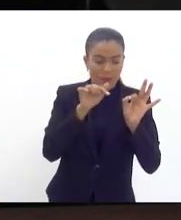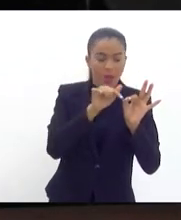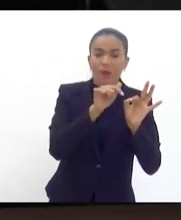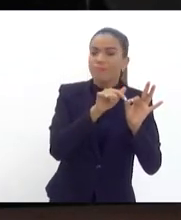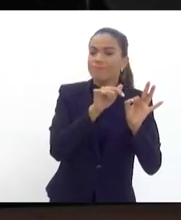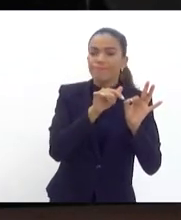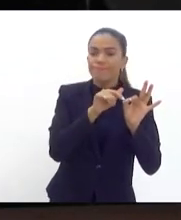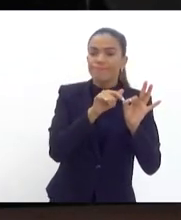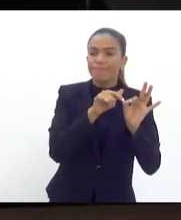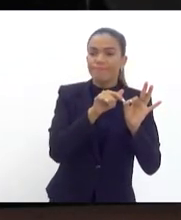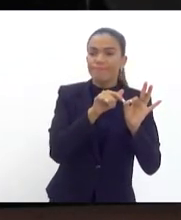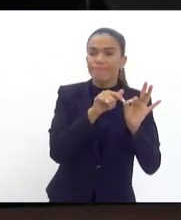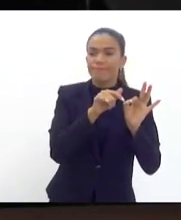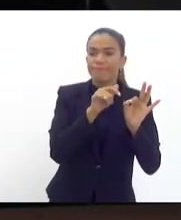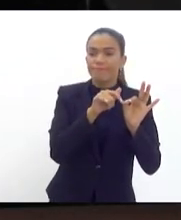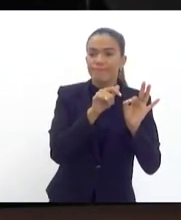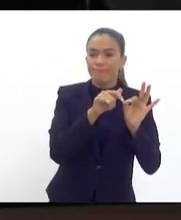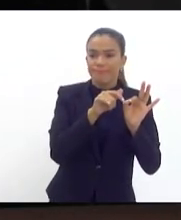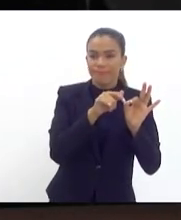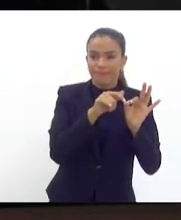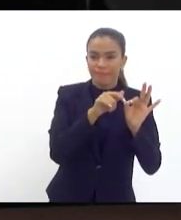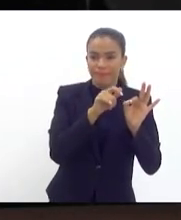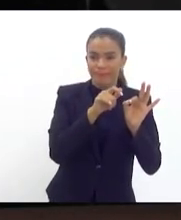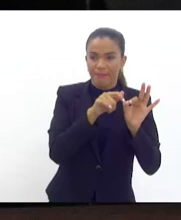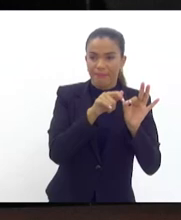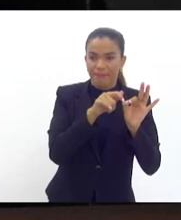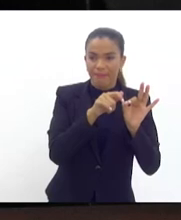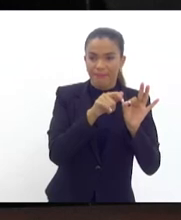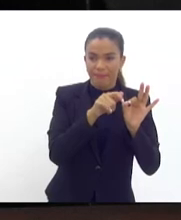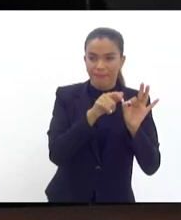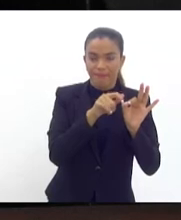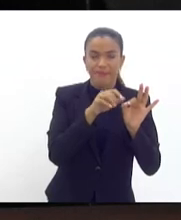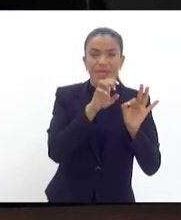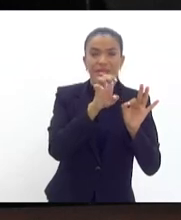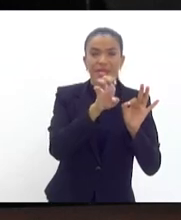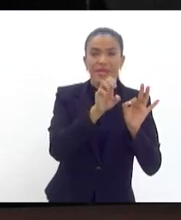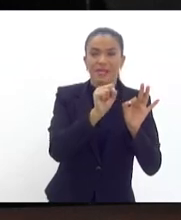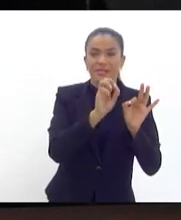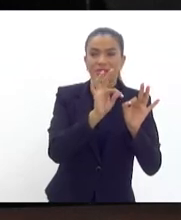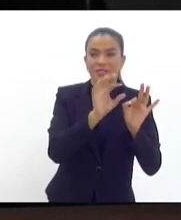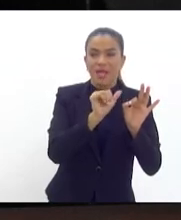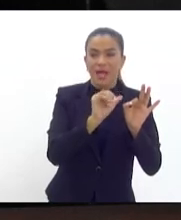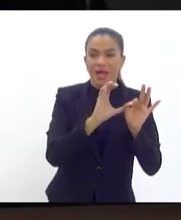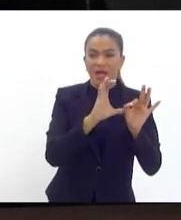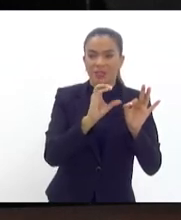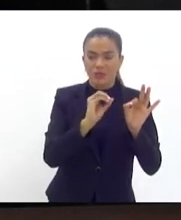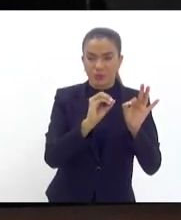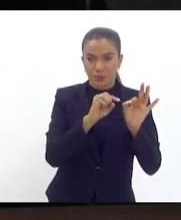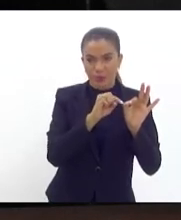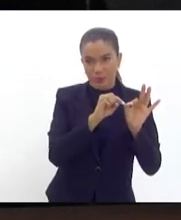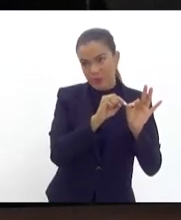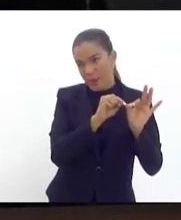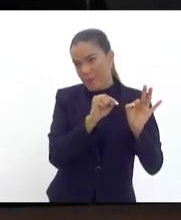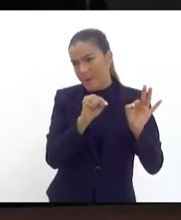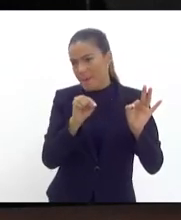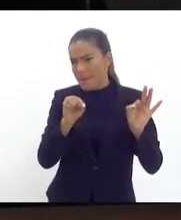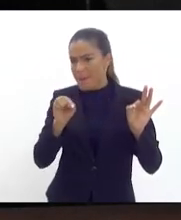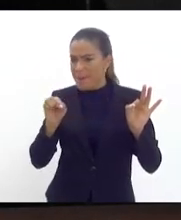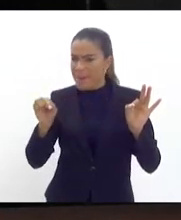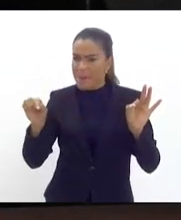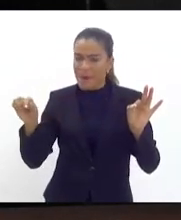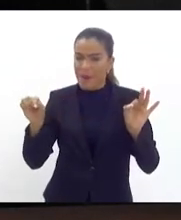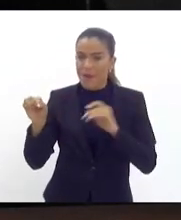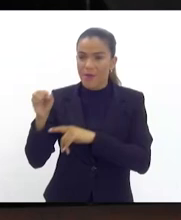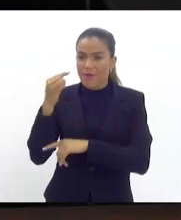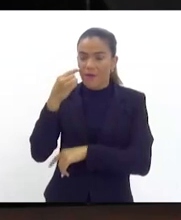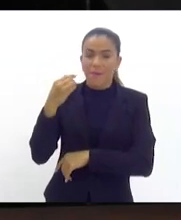a ler pelo pela pegando no início do Estácio né Logo no início da Tijuca a gente vai ver o